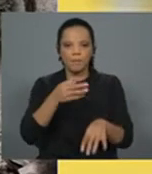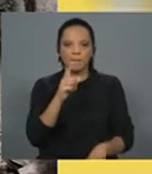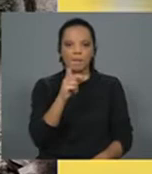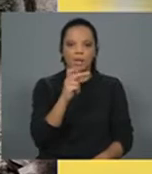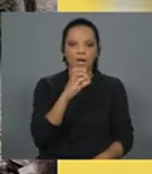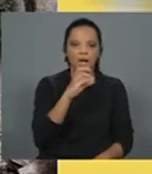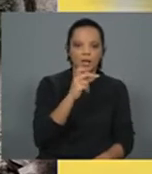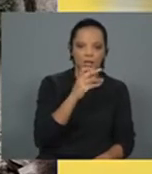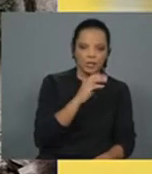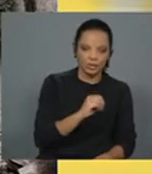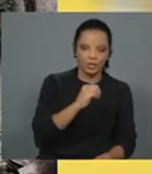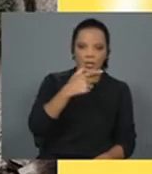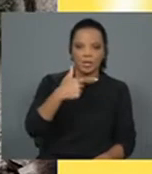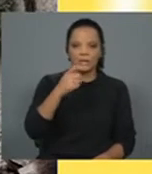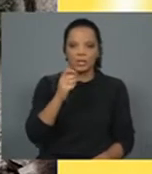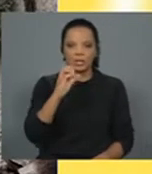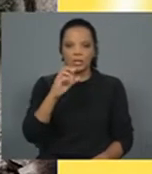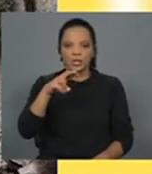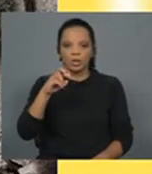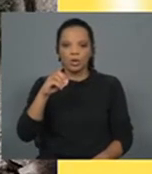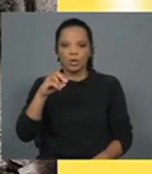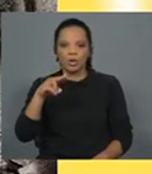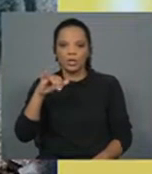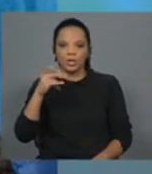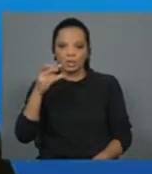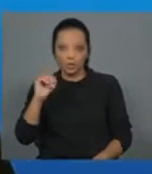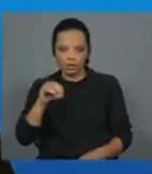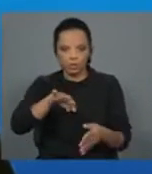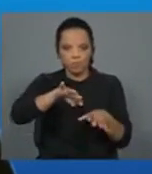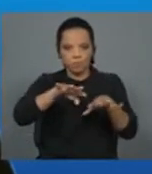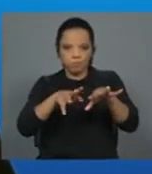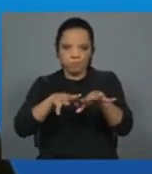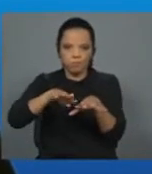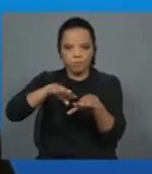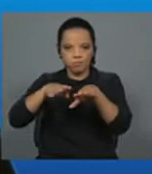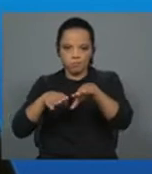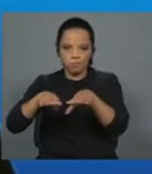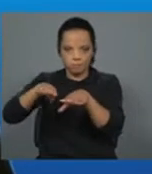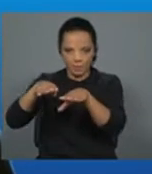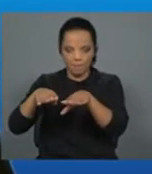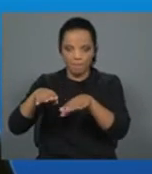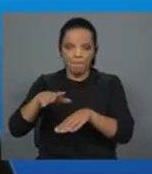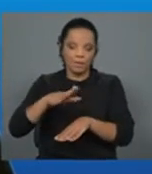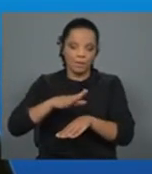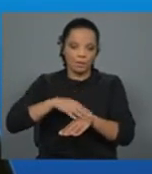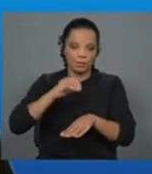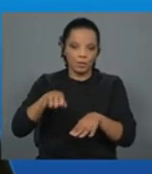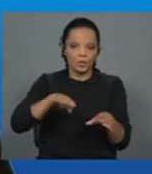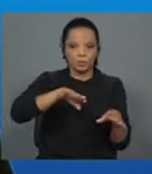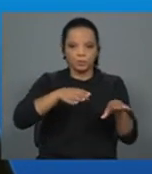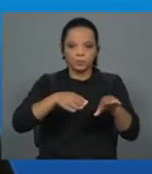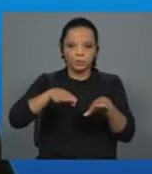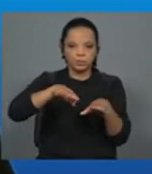Placas essas que têm movimentos relativos entre si e é precisamente por força desses movimentos